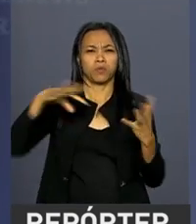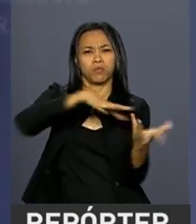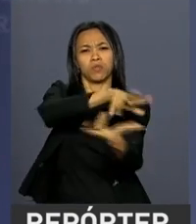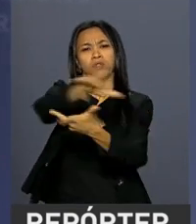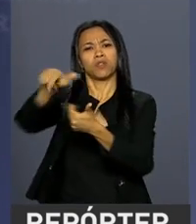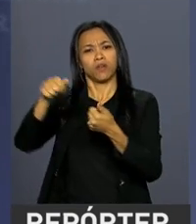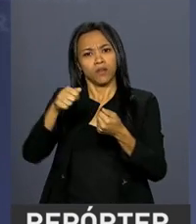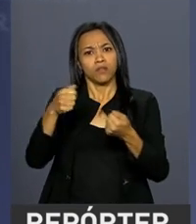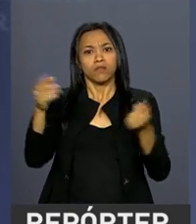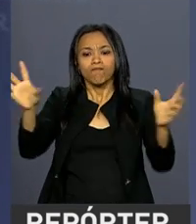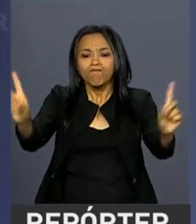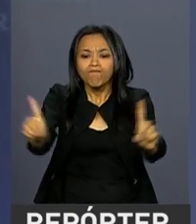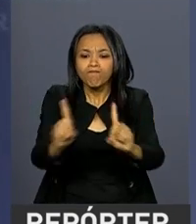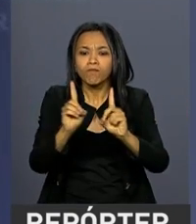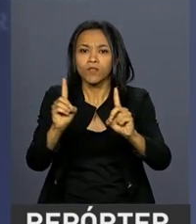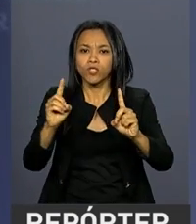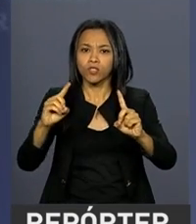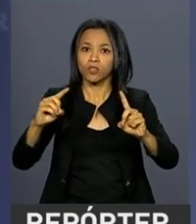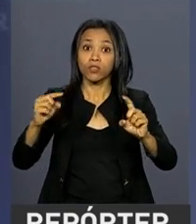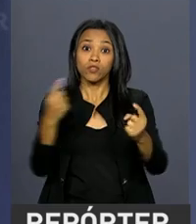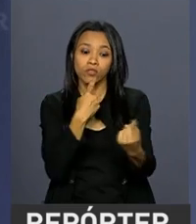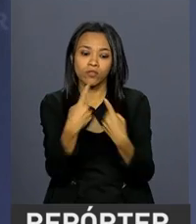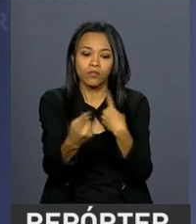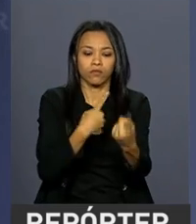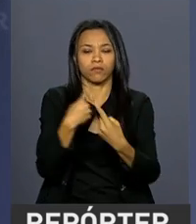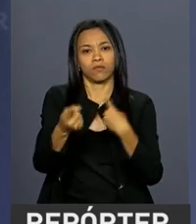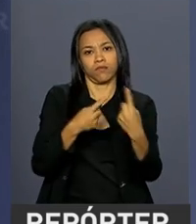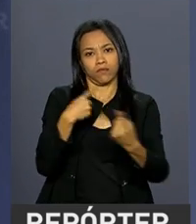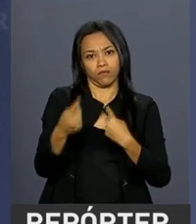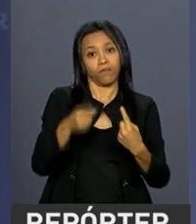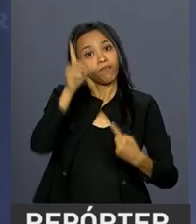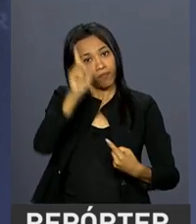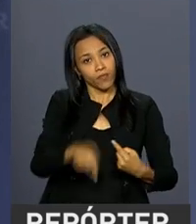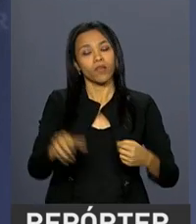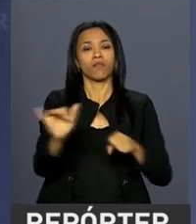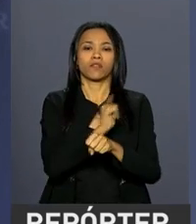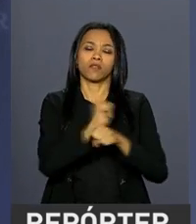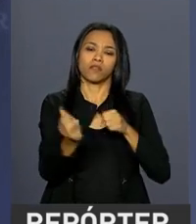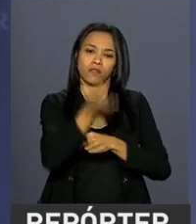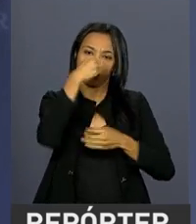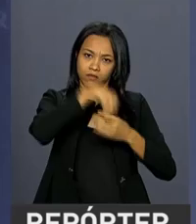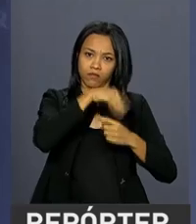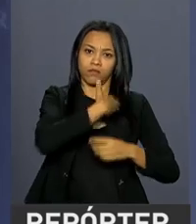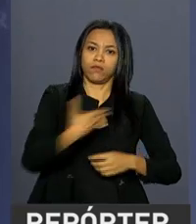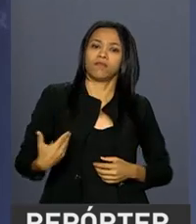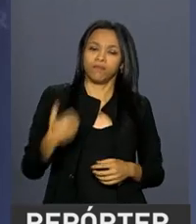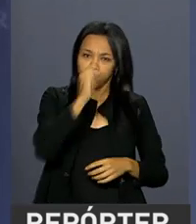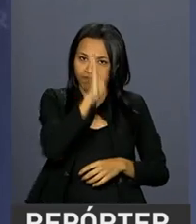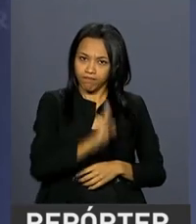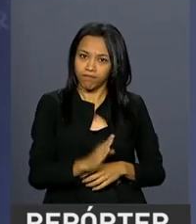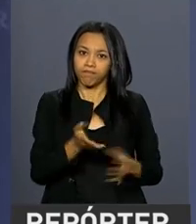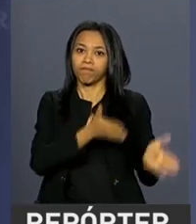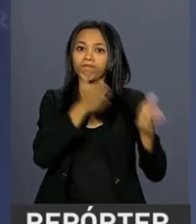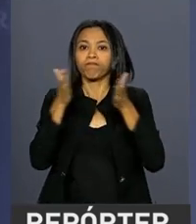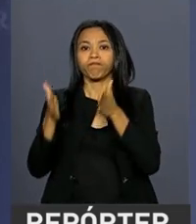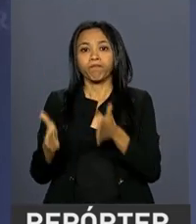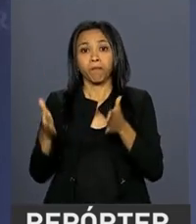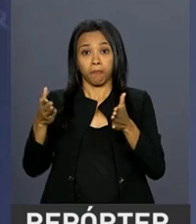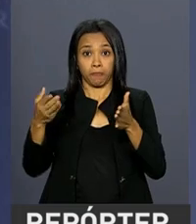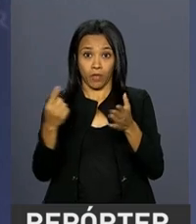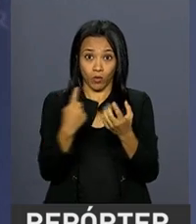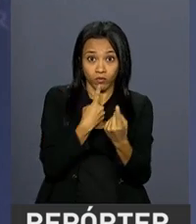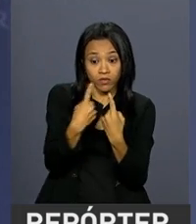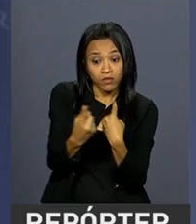diálogo segundo o presidente essa é uma prática interna do governo brasileiro o diálogo senhora primeira